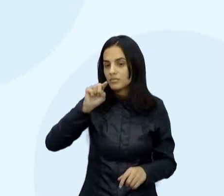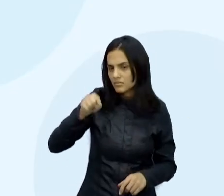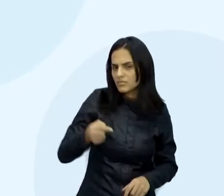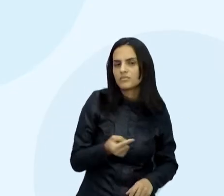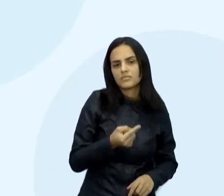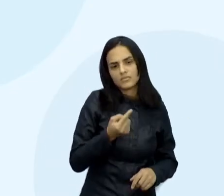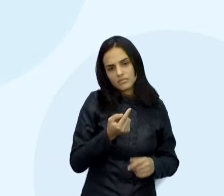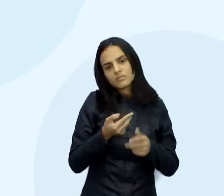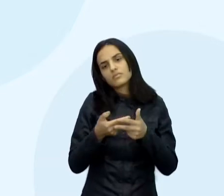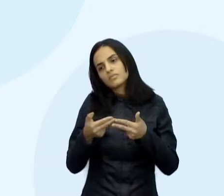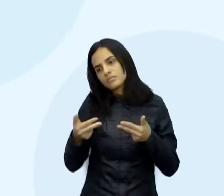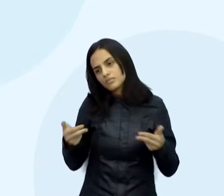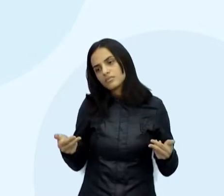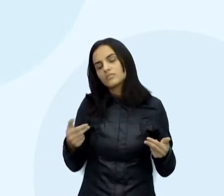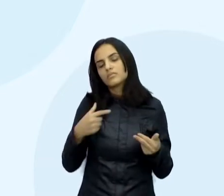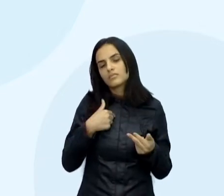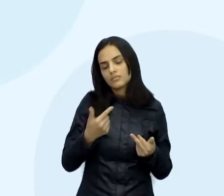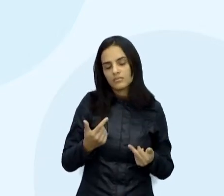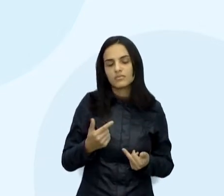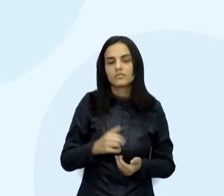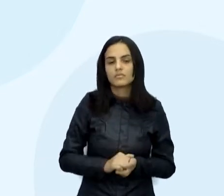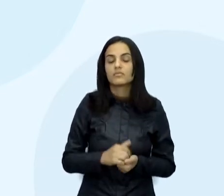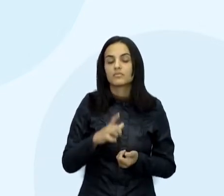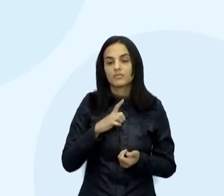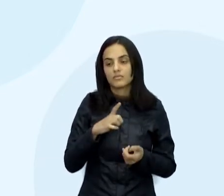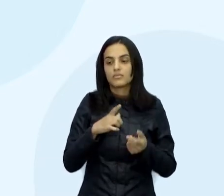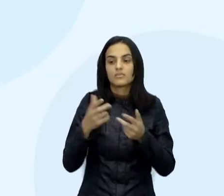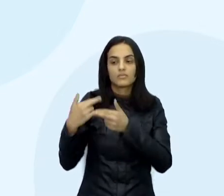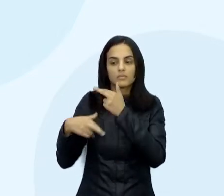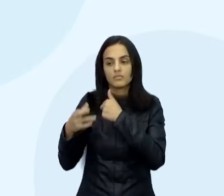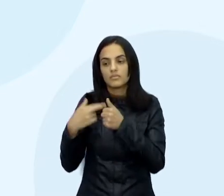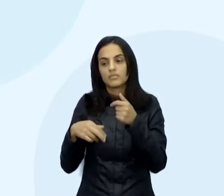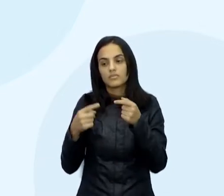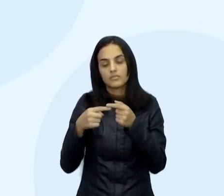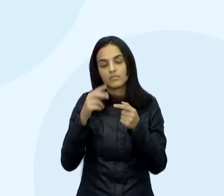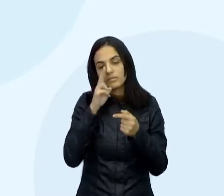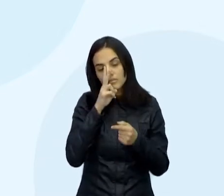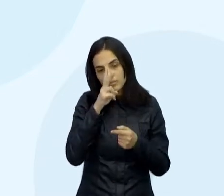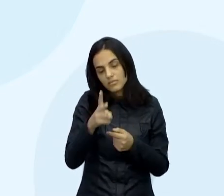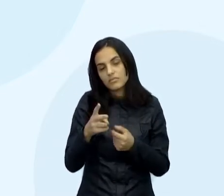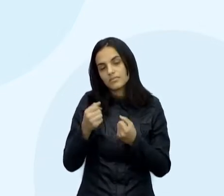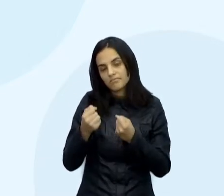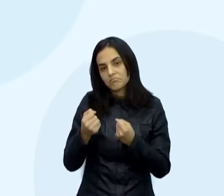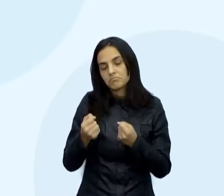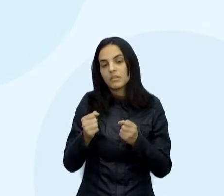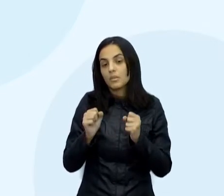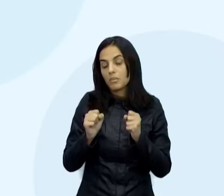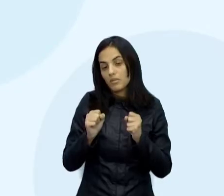milhões de toneladas, aí, elas têm aí uma relação muito forte de pressão, o que